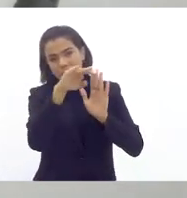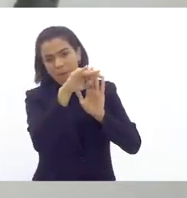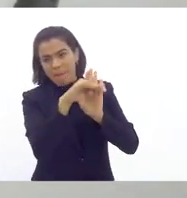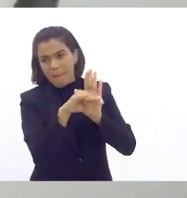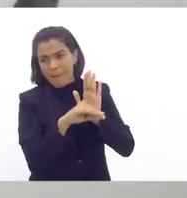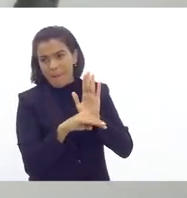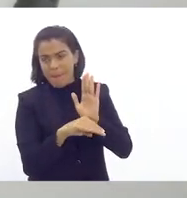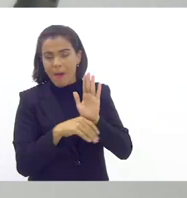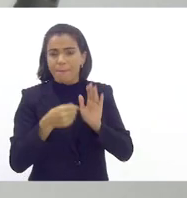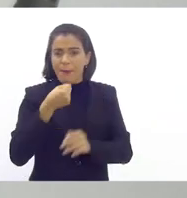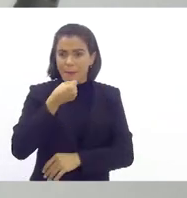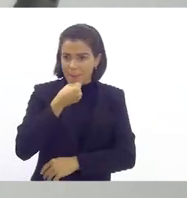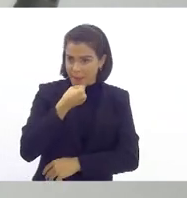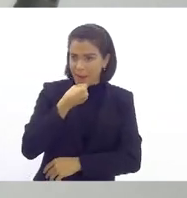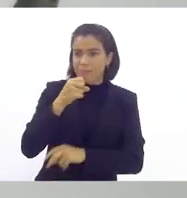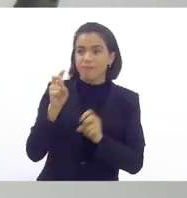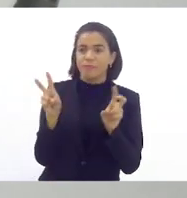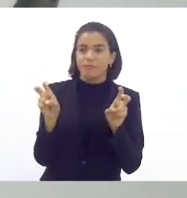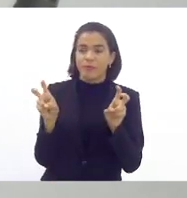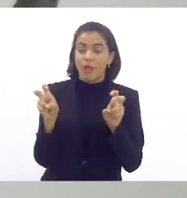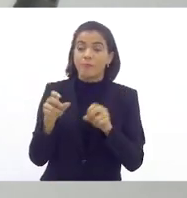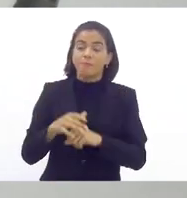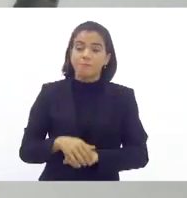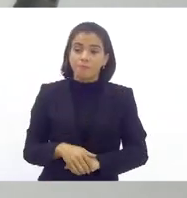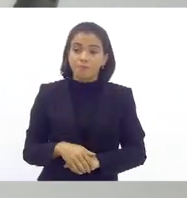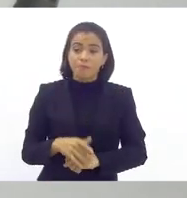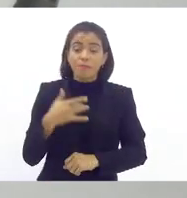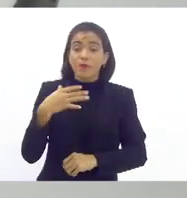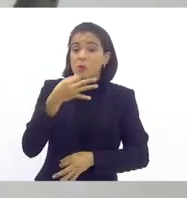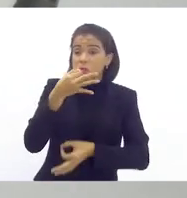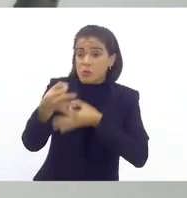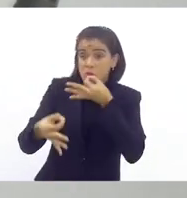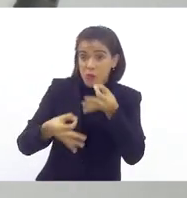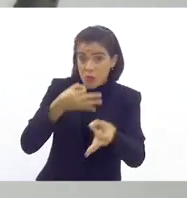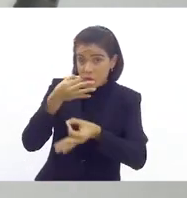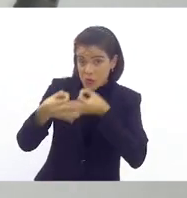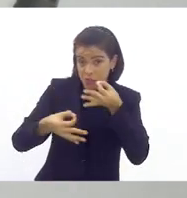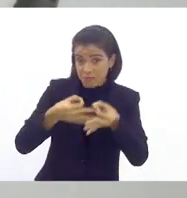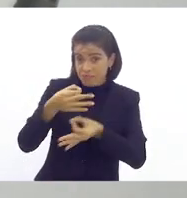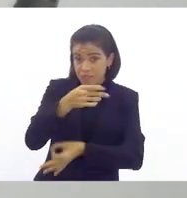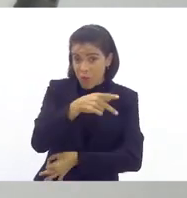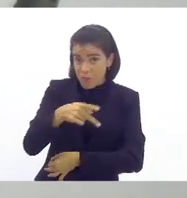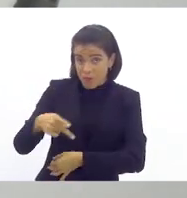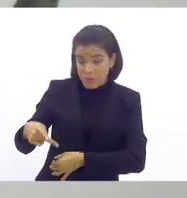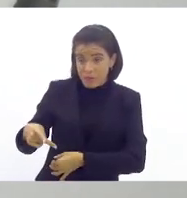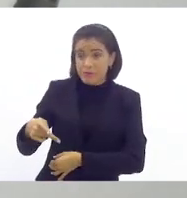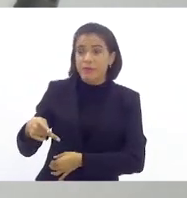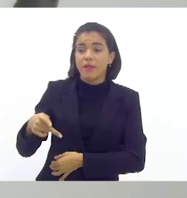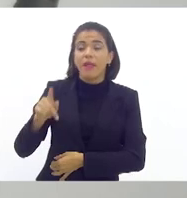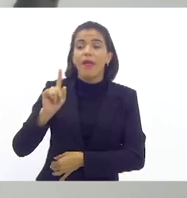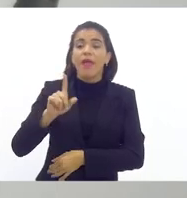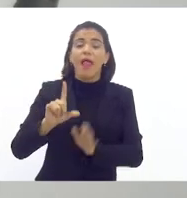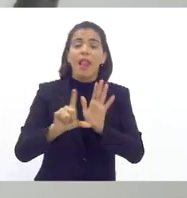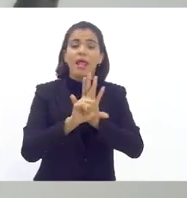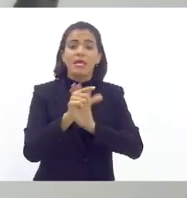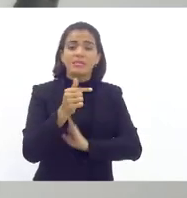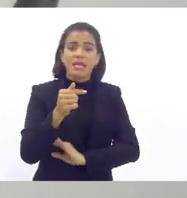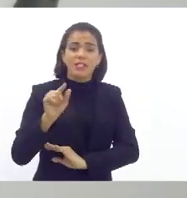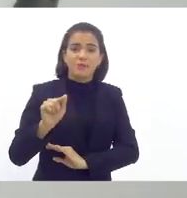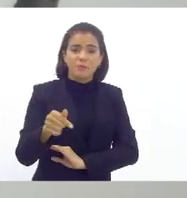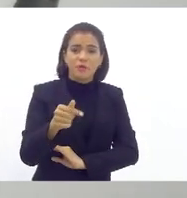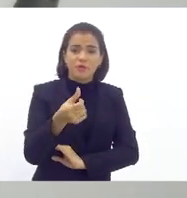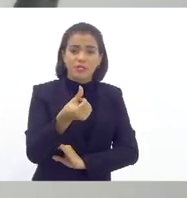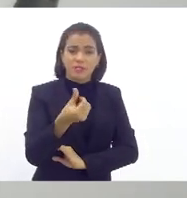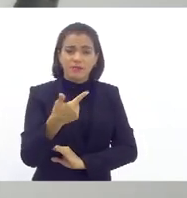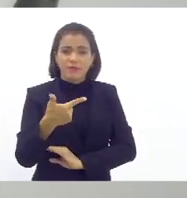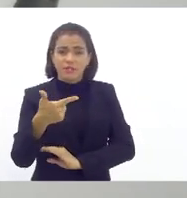para poder falar sobre o tema, eu queria fazer uma sugestão para a presidência, que é... A gente tem a Lei 7.126, de